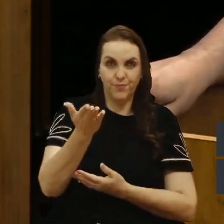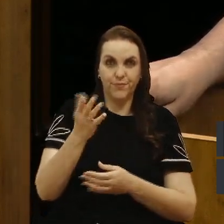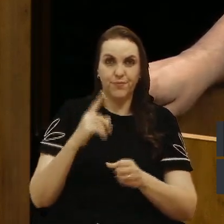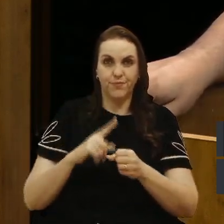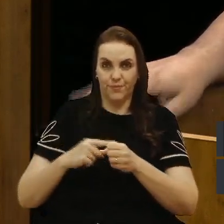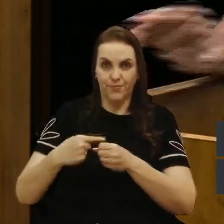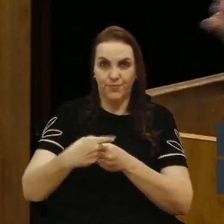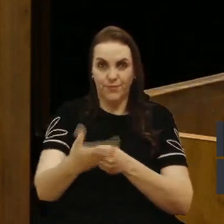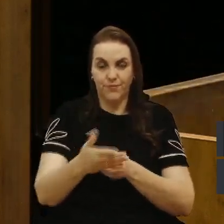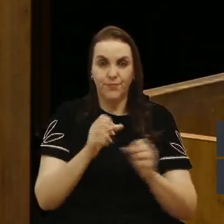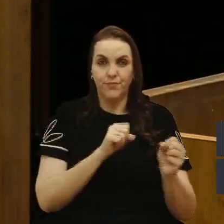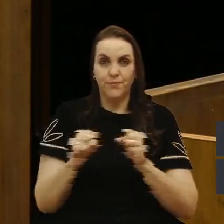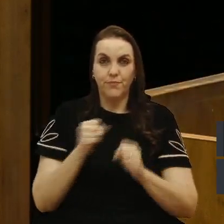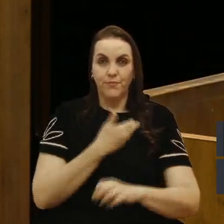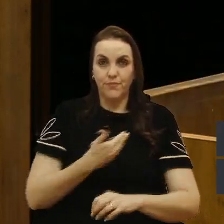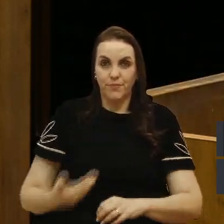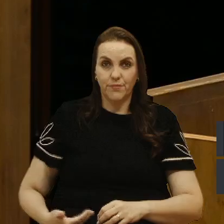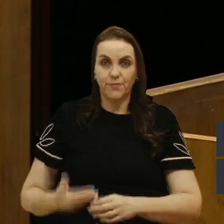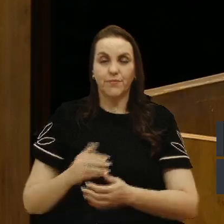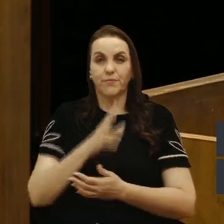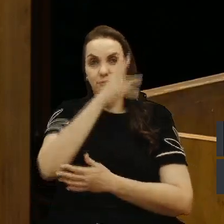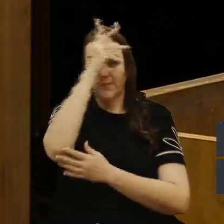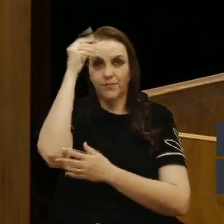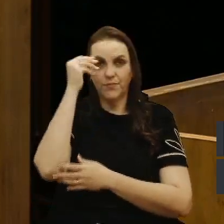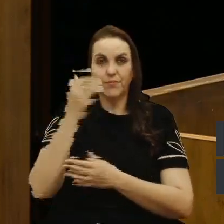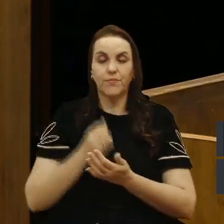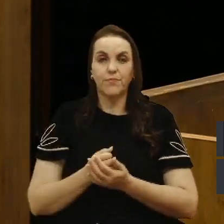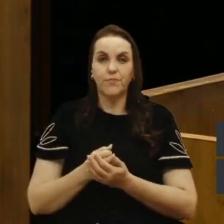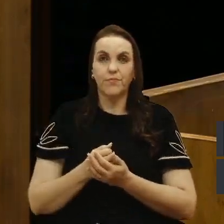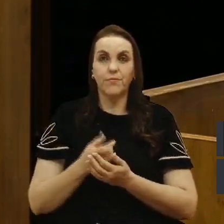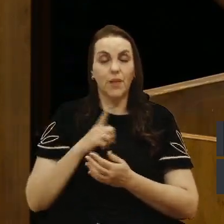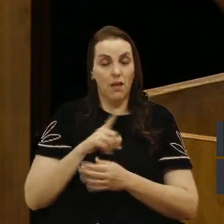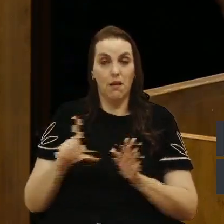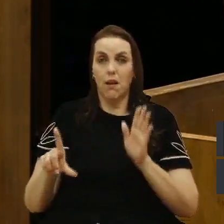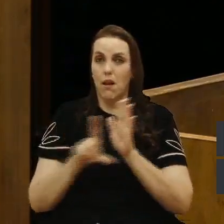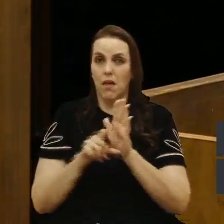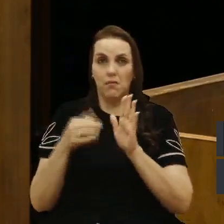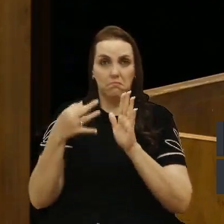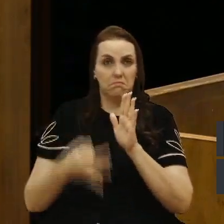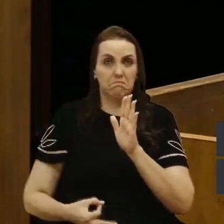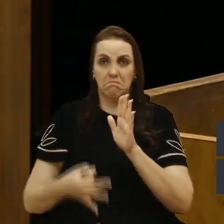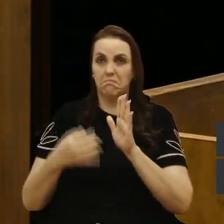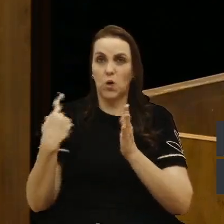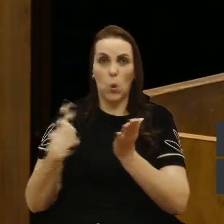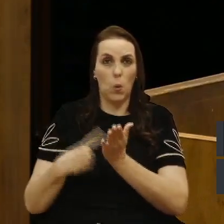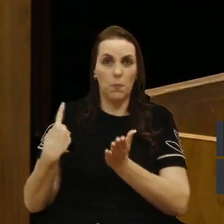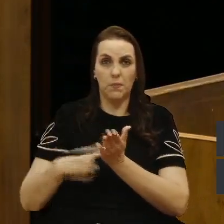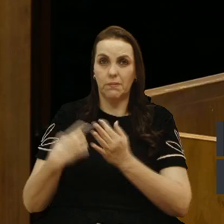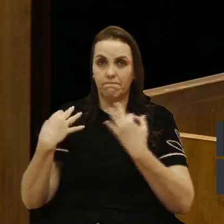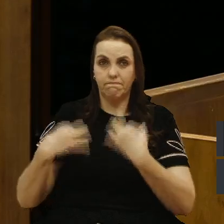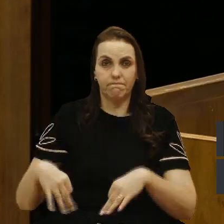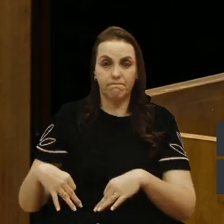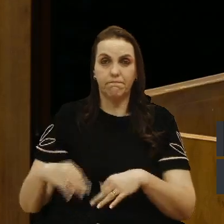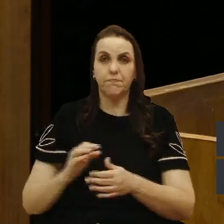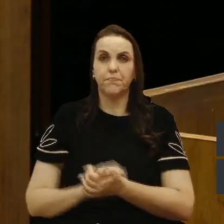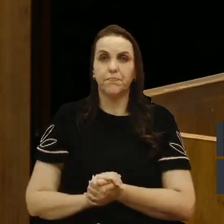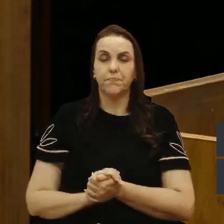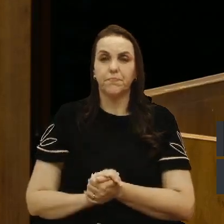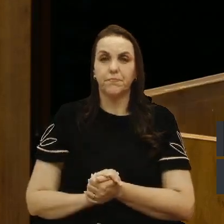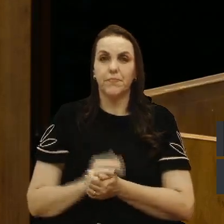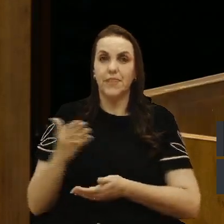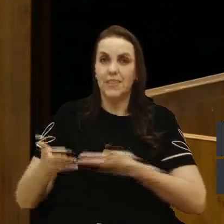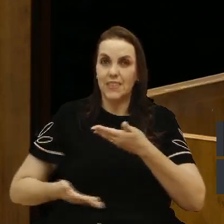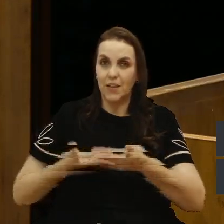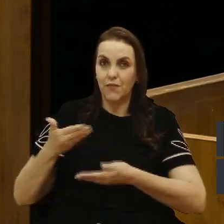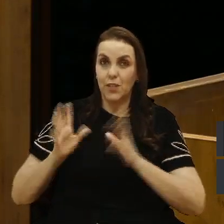né, poder público municipal, direciona legalmente pacificado grande parte do serviço